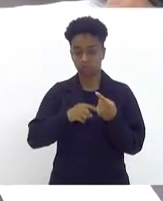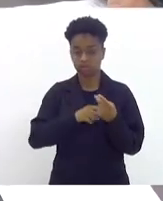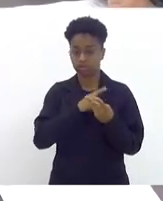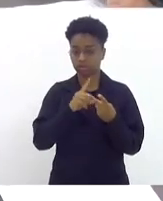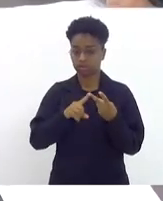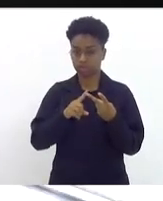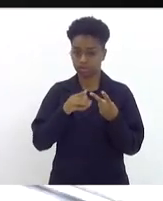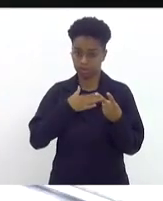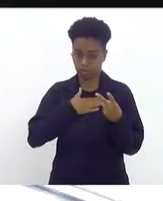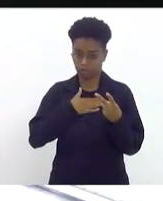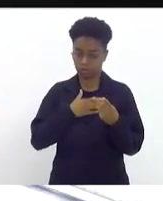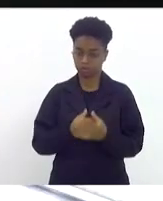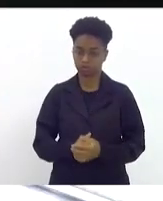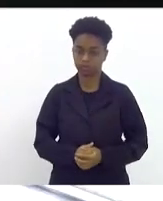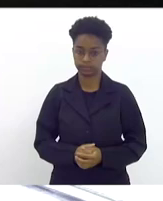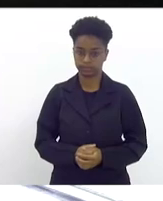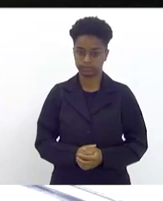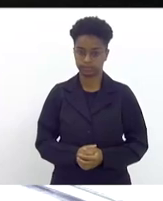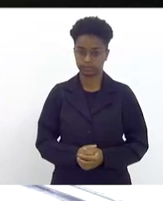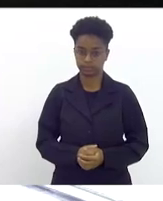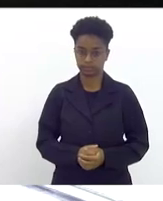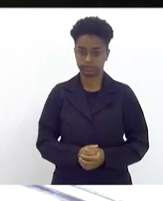o meu